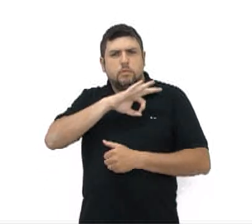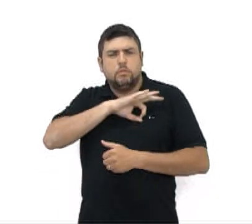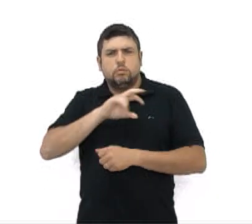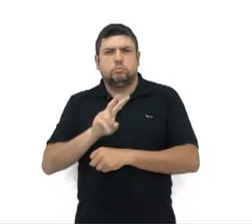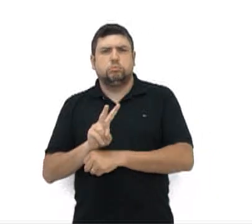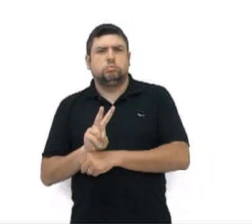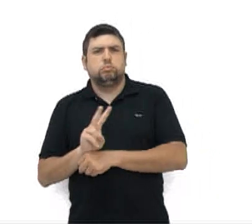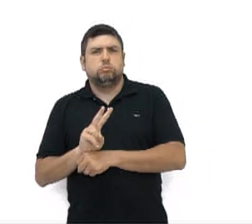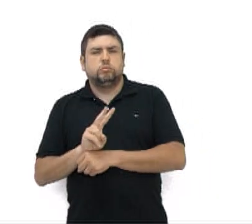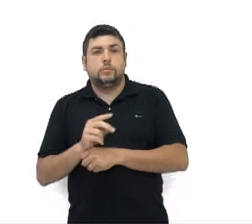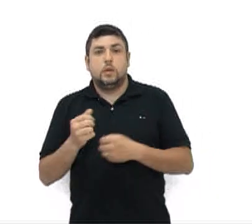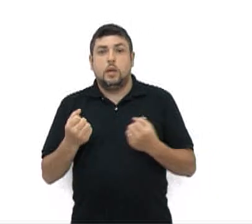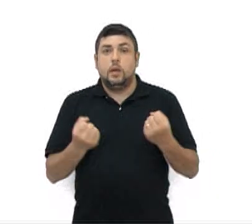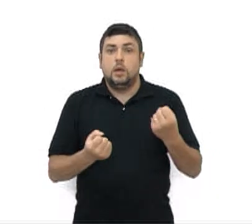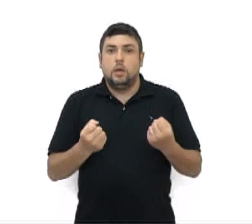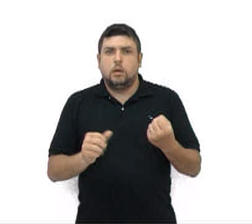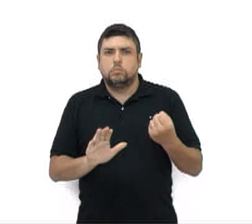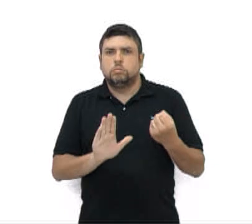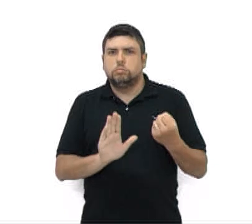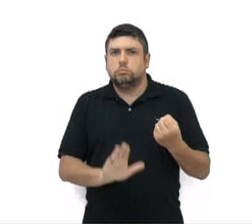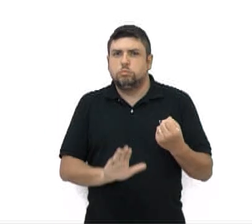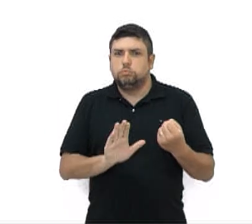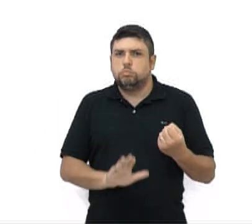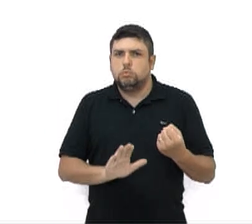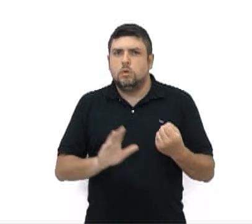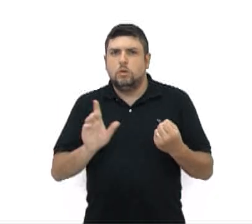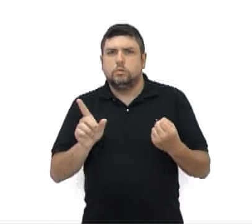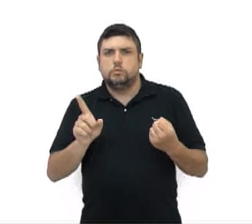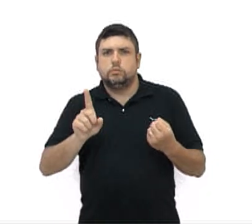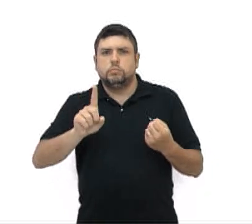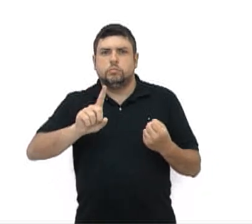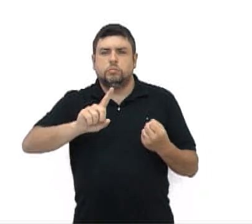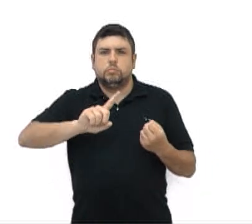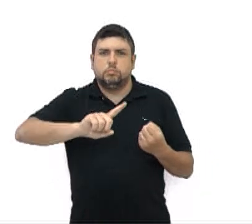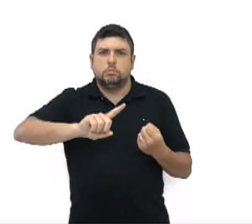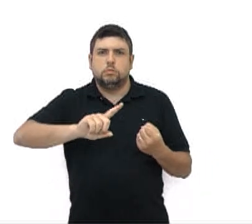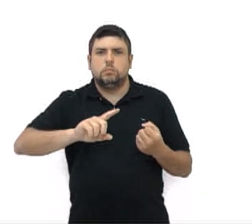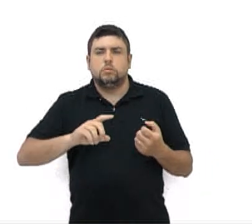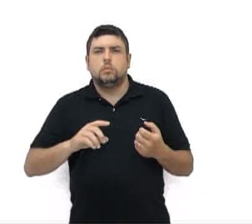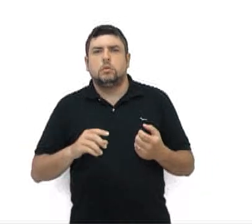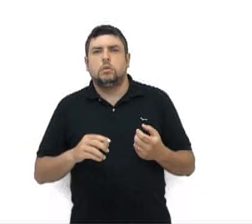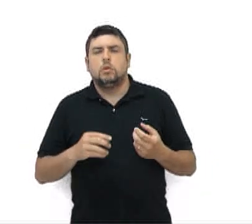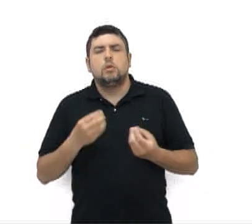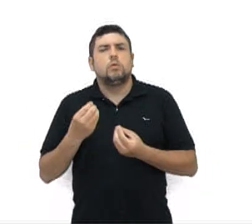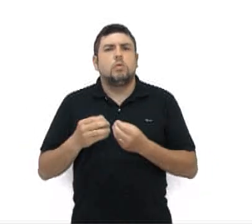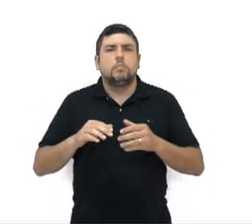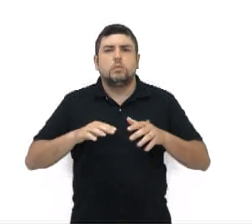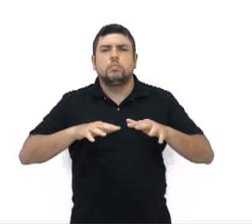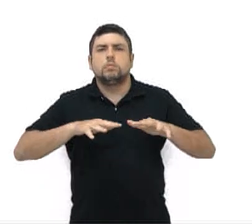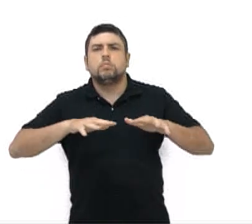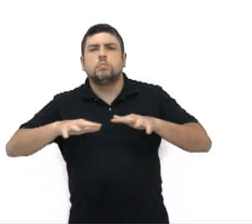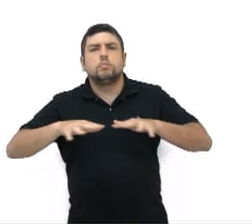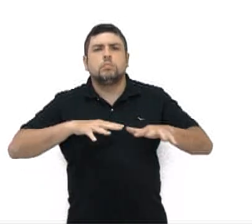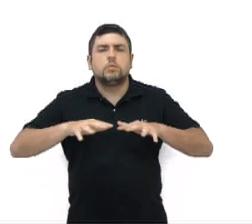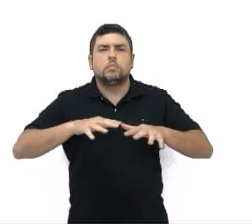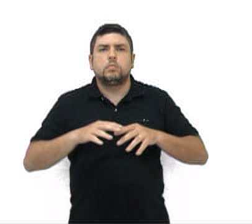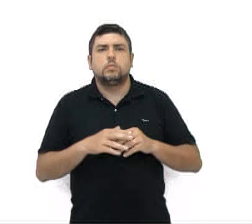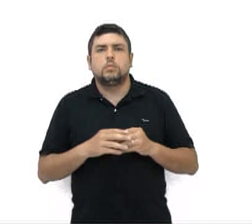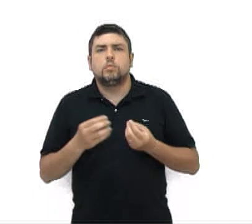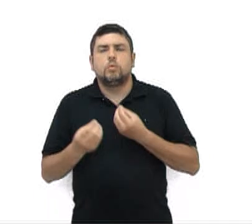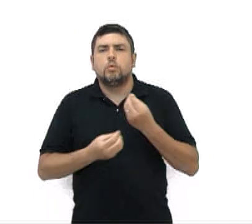guarda, né? Podemos dizer que o movimento da vovó, podemos classificar o movimento da vovó